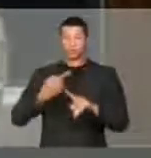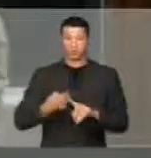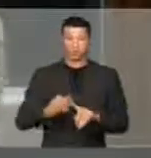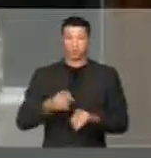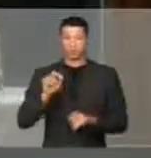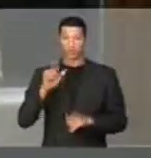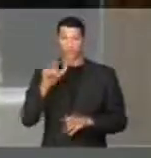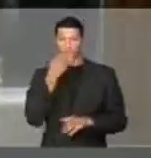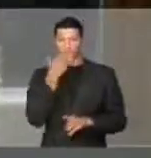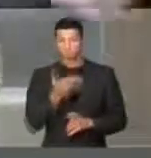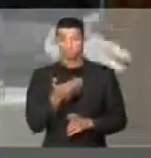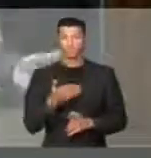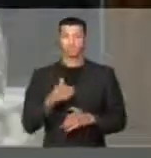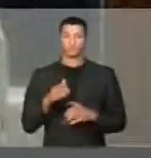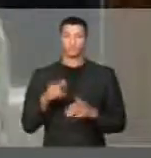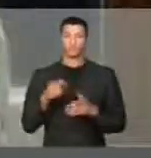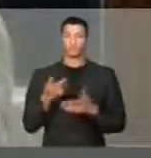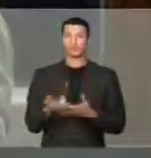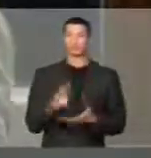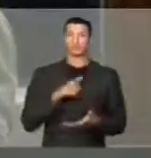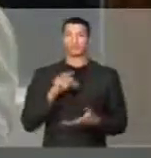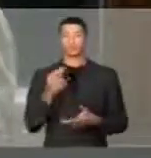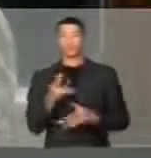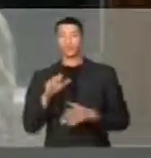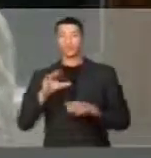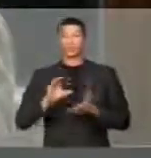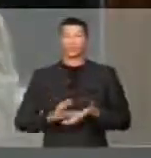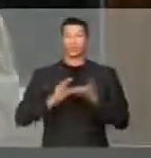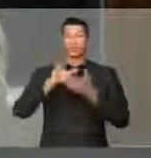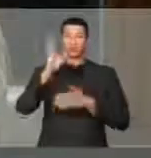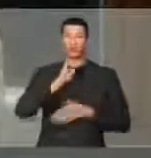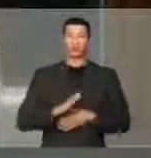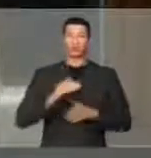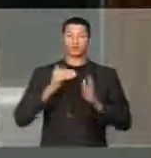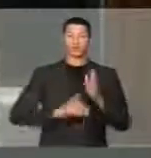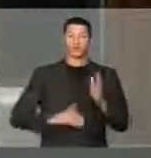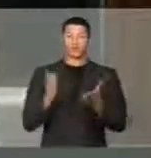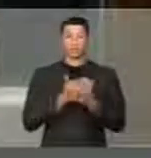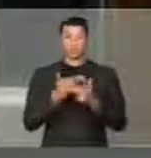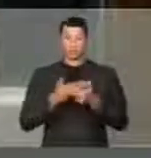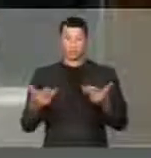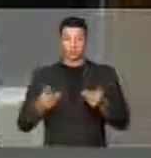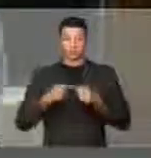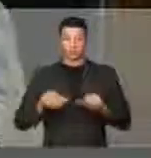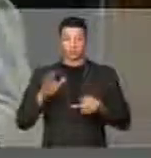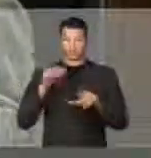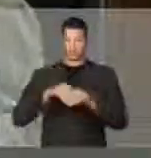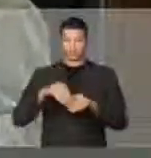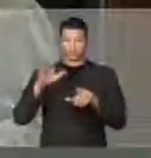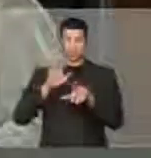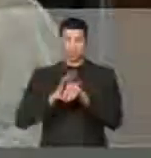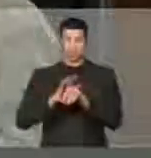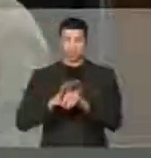ver que tipo de extintor, como, e não o Conselho Nacional de Trânsito tirar algo que está na lei. Obrigado.